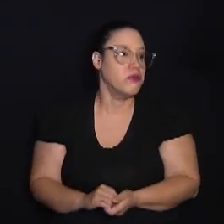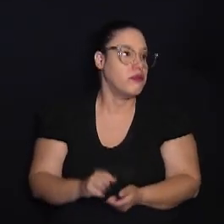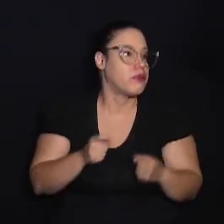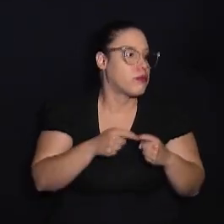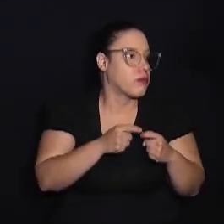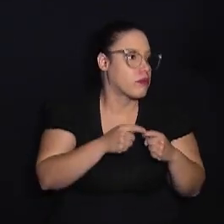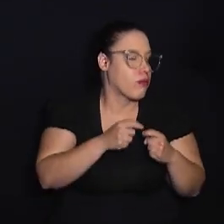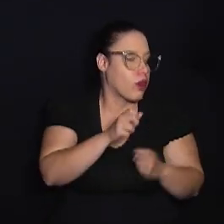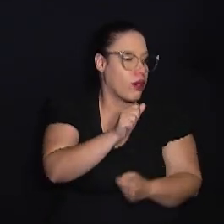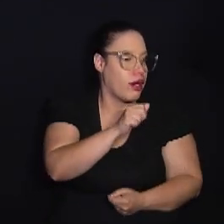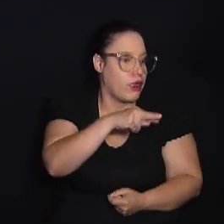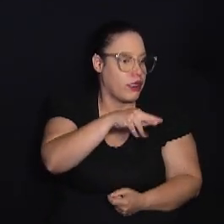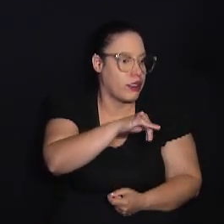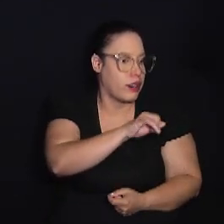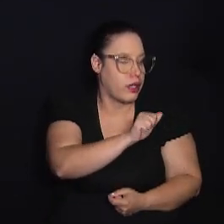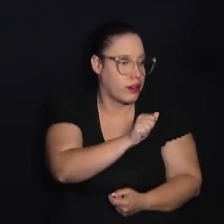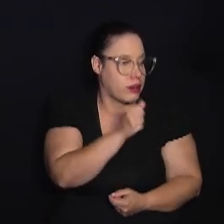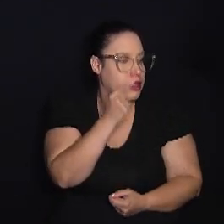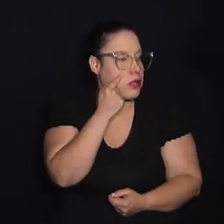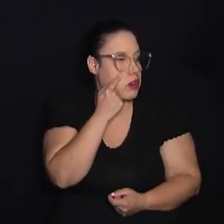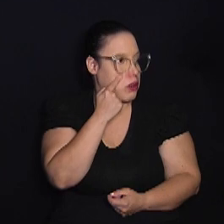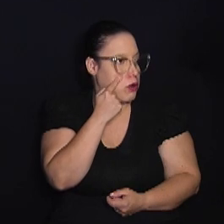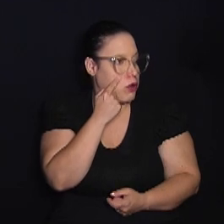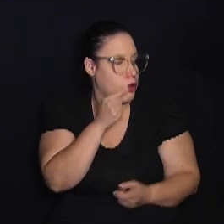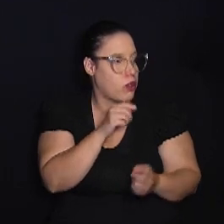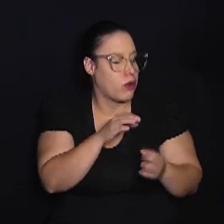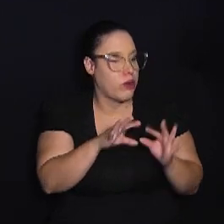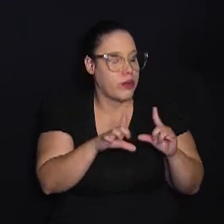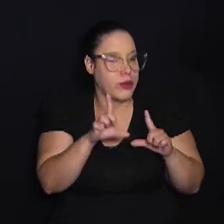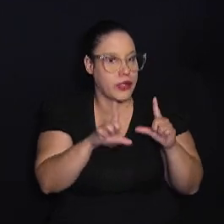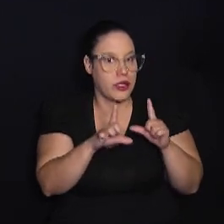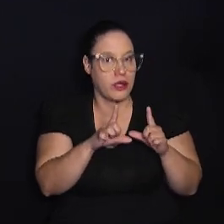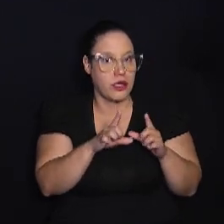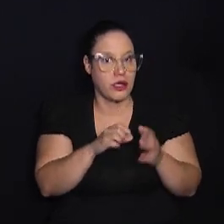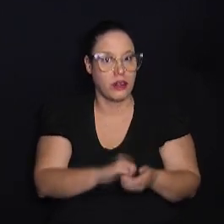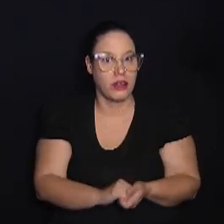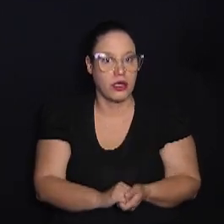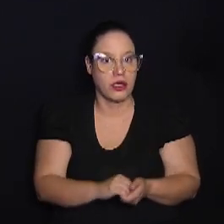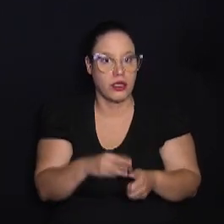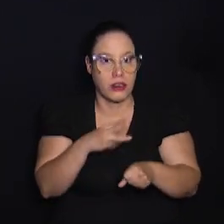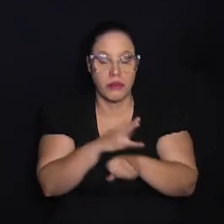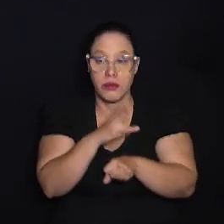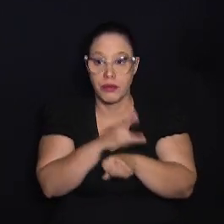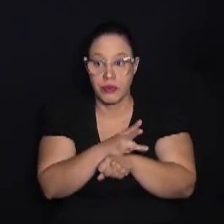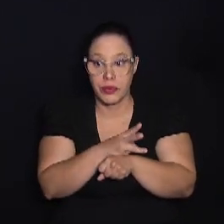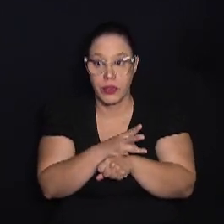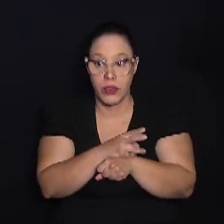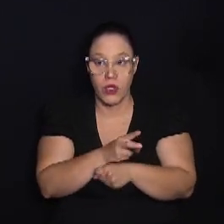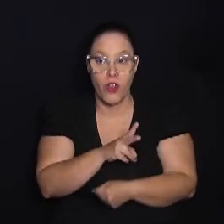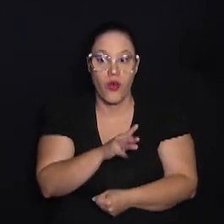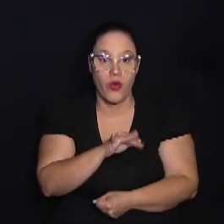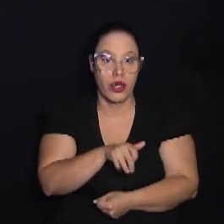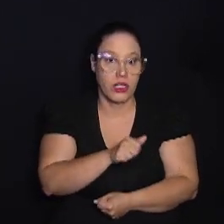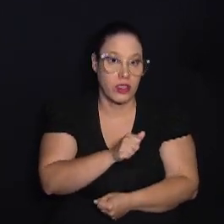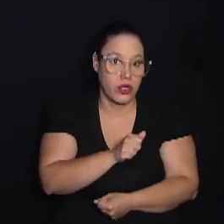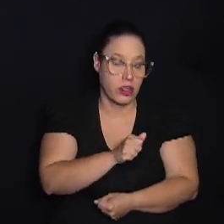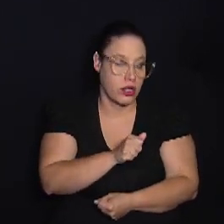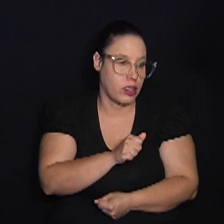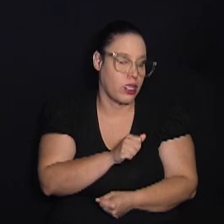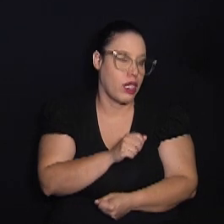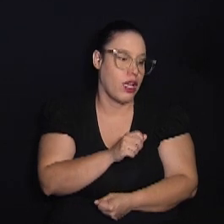eu vi uma reportagem, né, que eu achei muito interessante. Ela foi publicada no site da Veja Saúde no dia 5 de